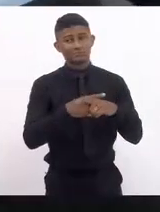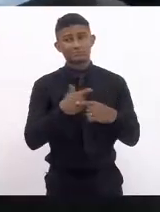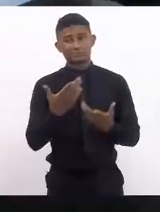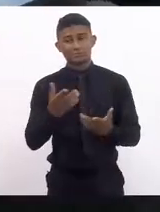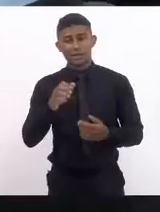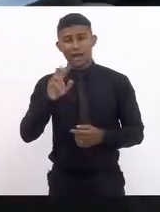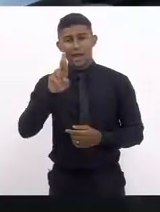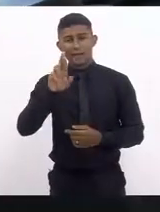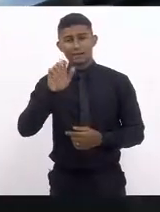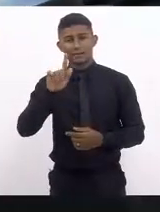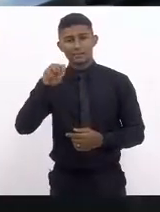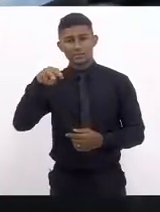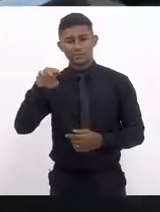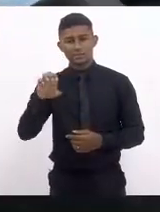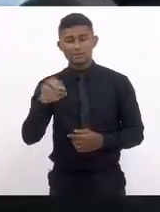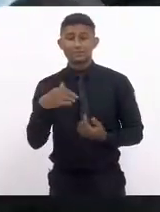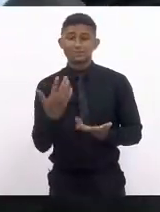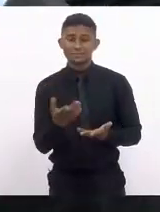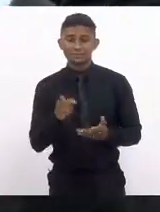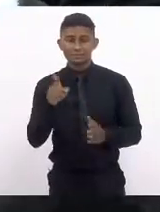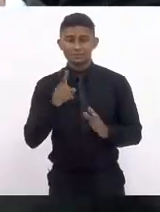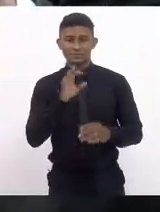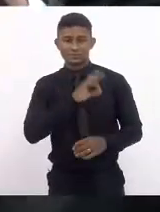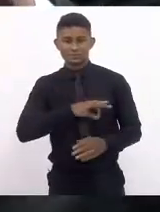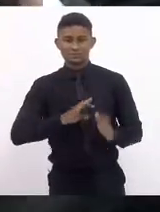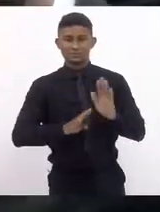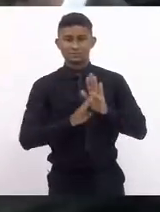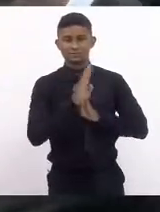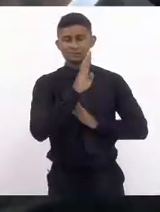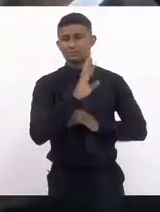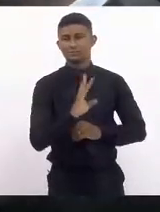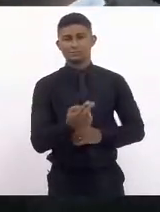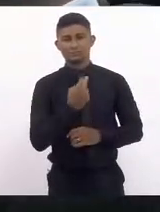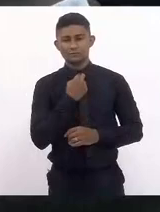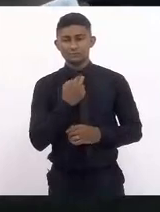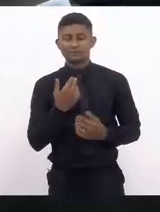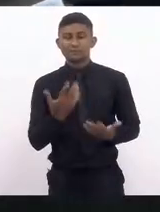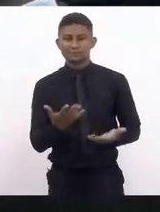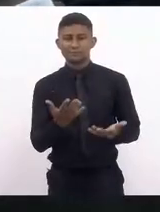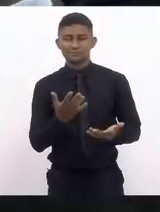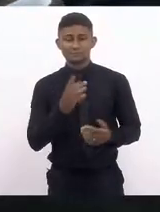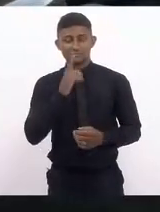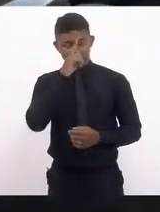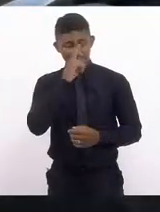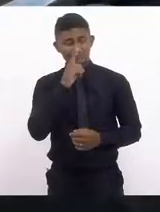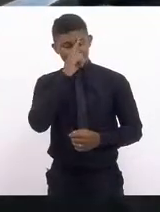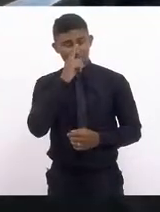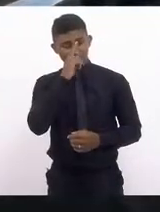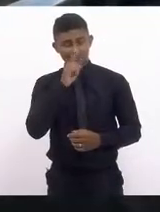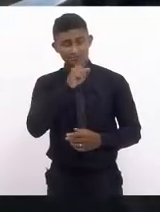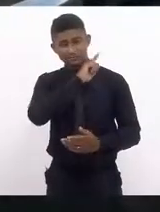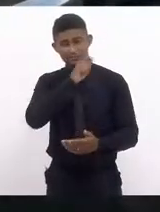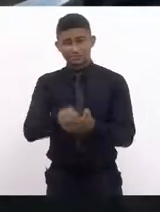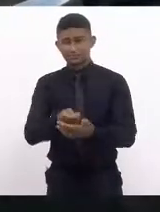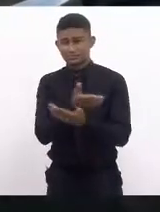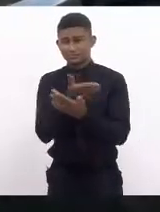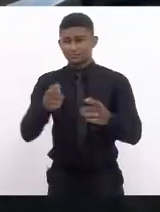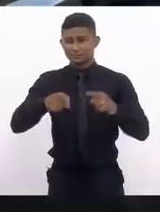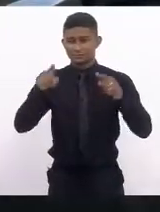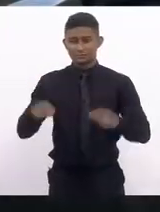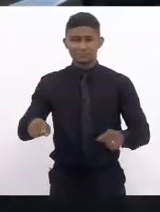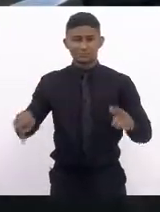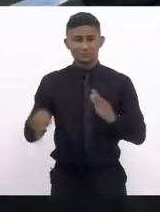não não só não poderá será dado ser dado o ano que vem como se podemos ter risco de não pagar esse importante servidores da Segurança Pública